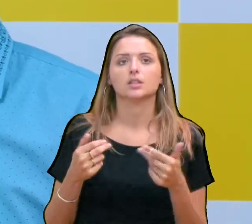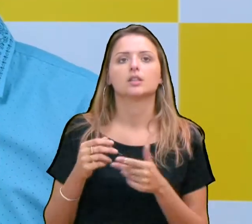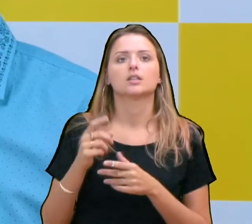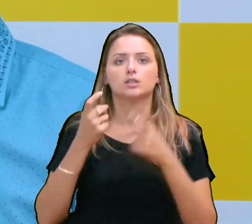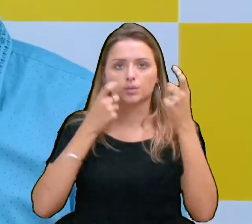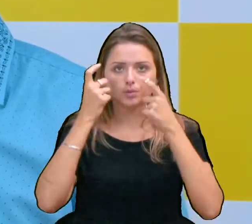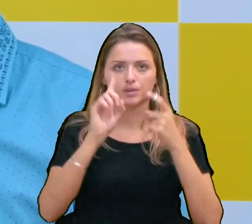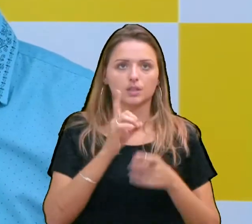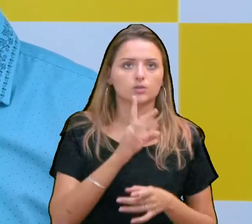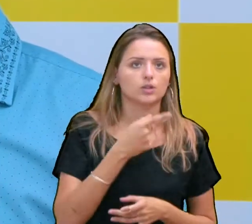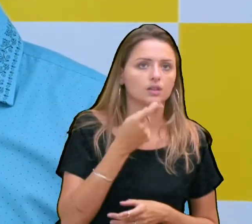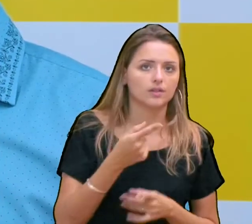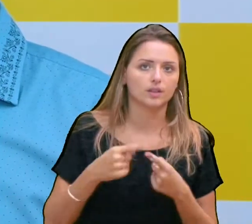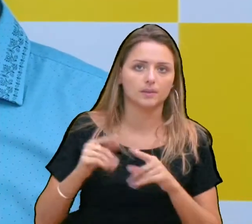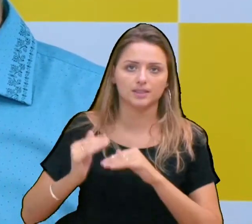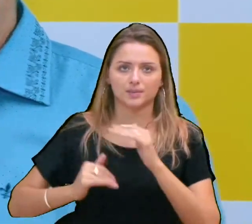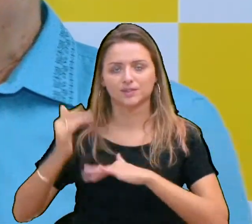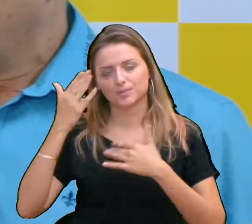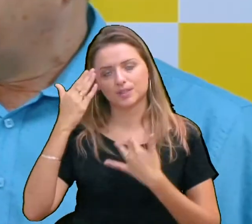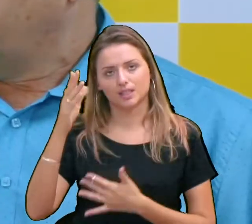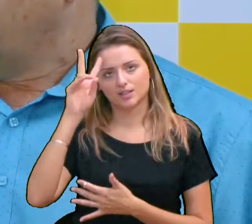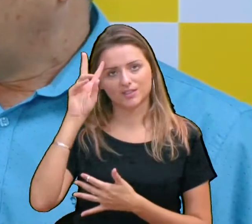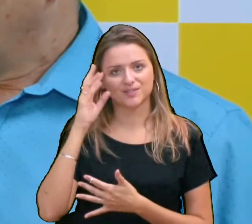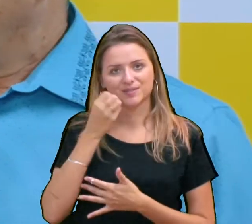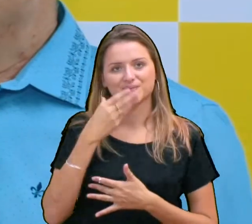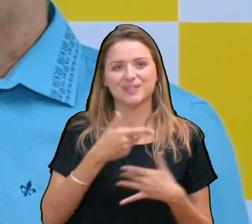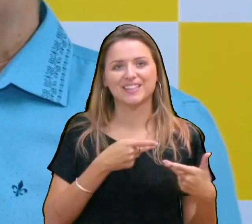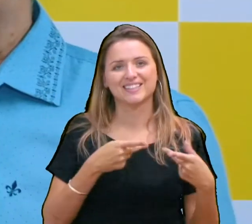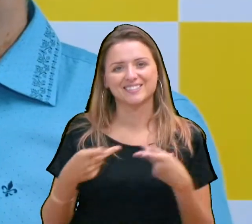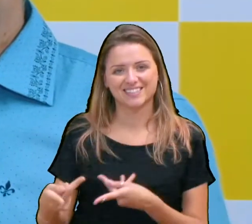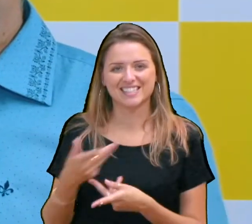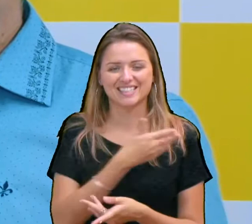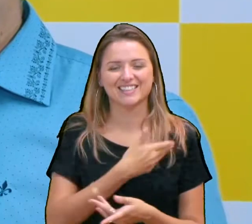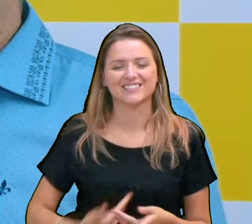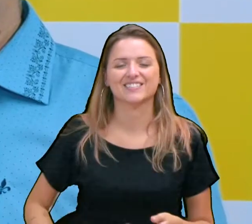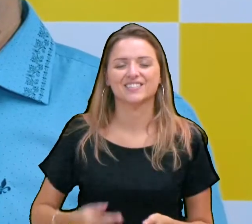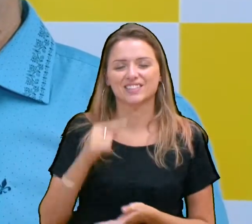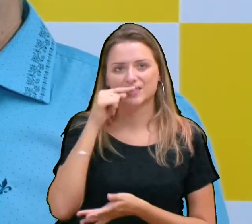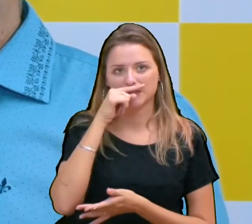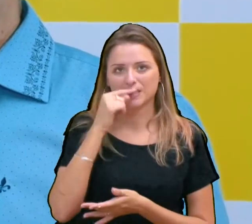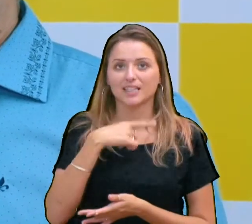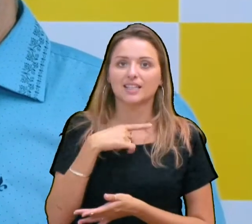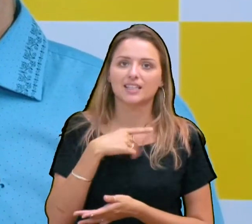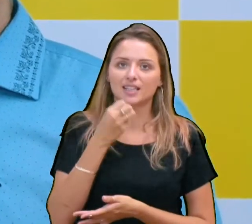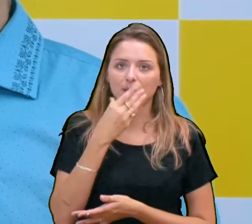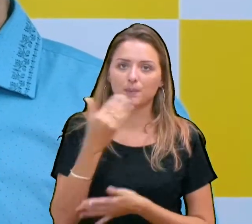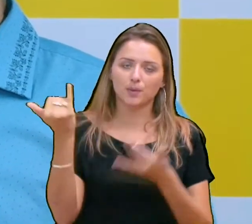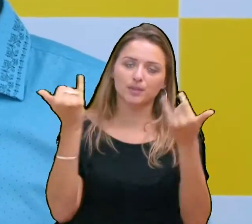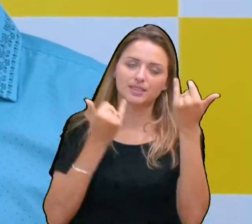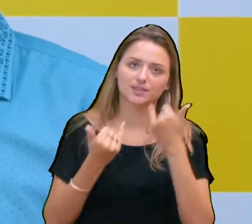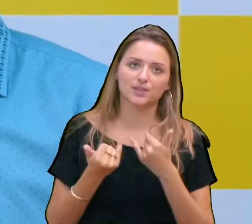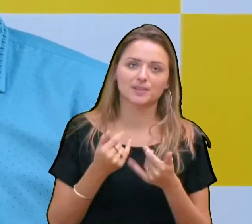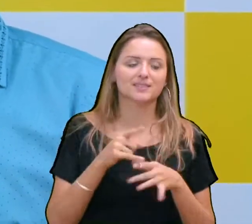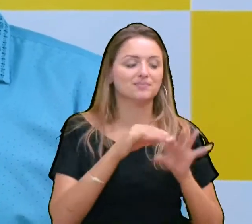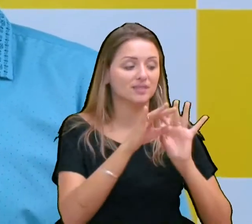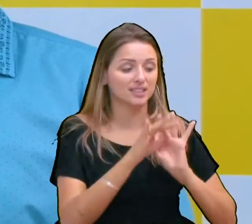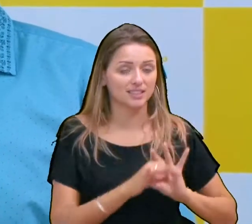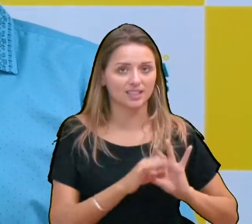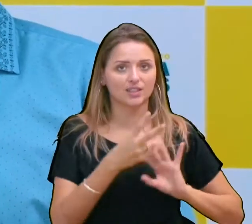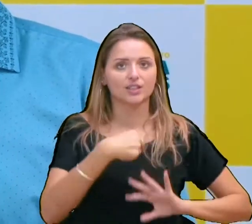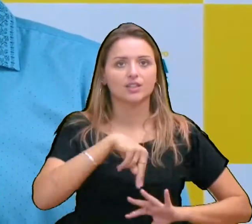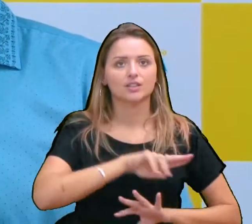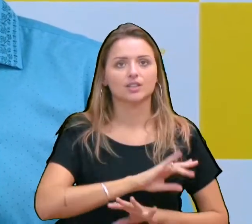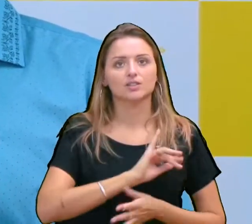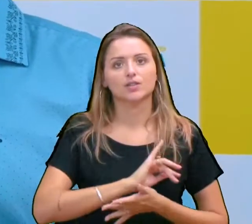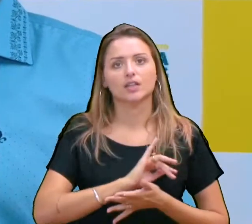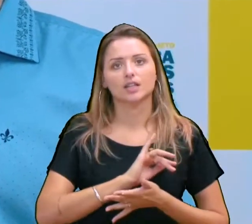só na fala, na prática. Muito obrigado, então, e uma boa visita lá ao governador Sartori, que traga boas notícias, vereador. Com certeza a gente vai